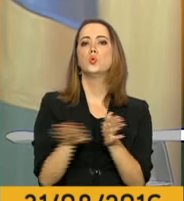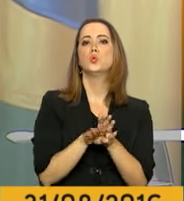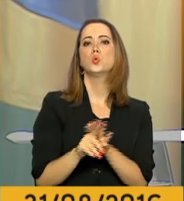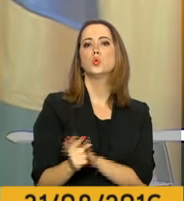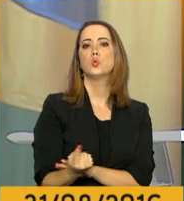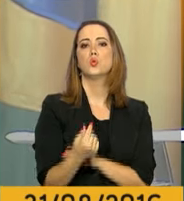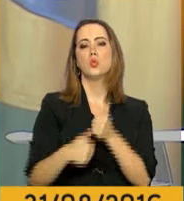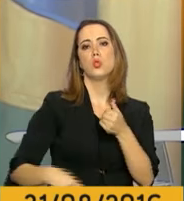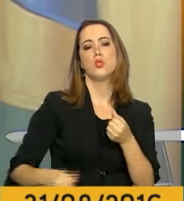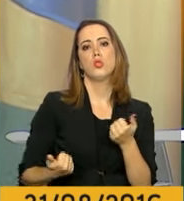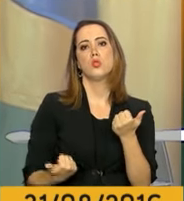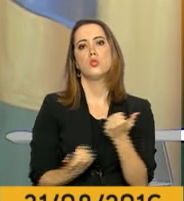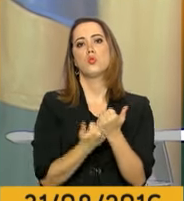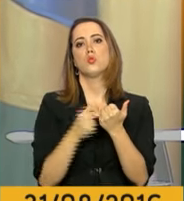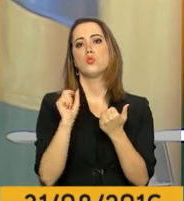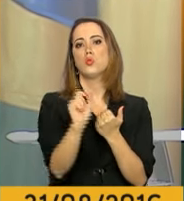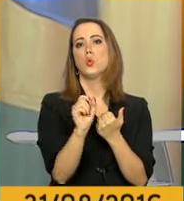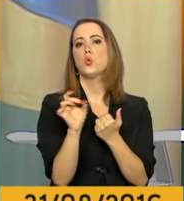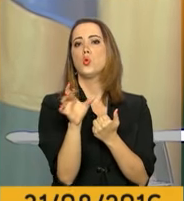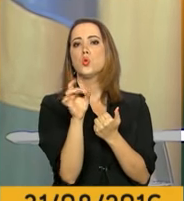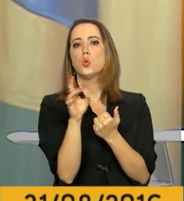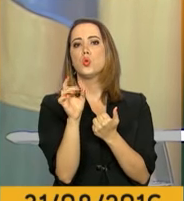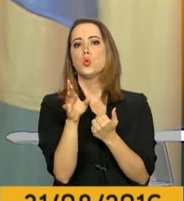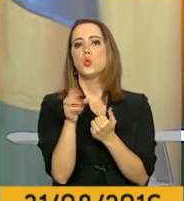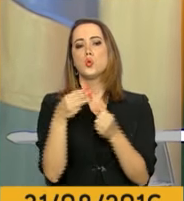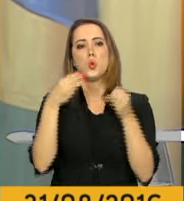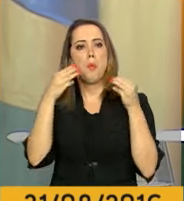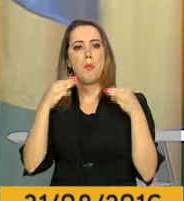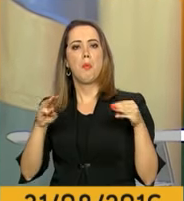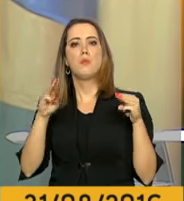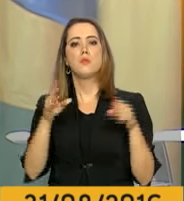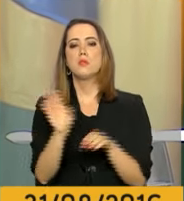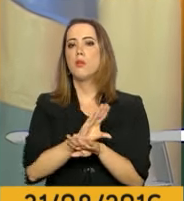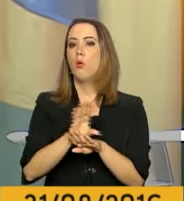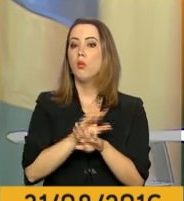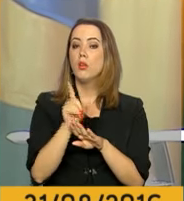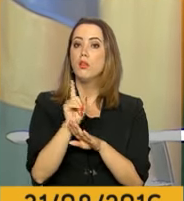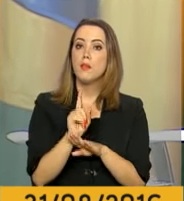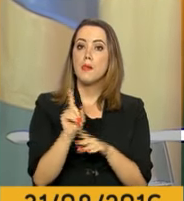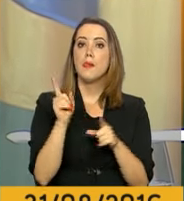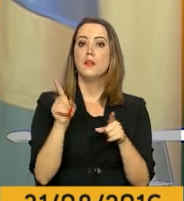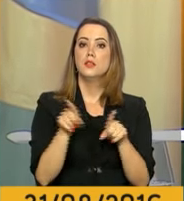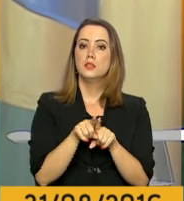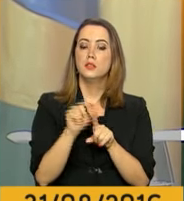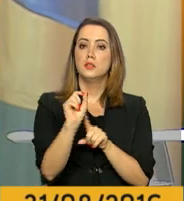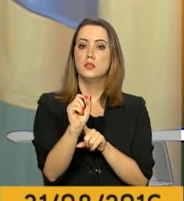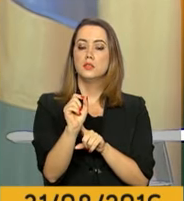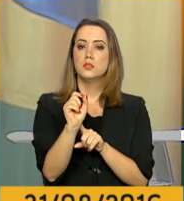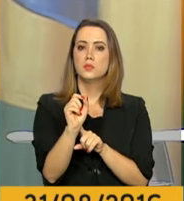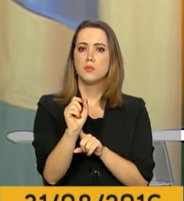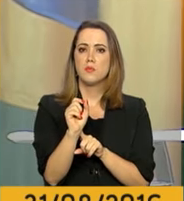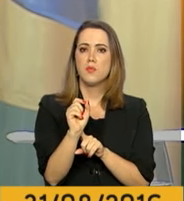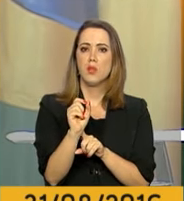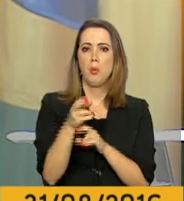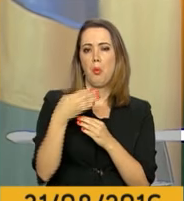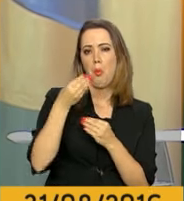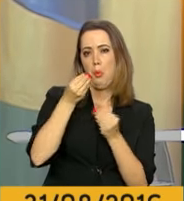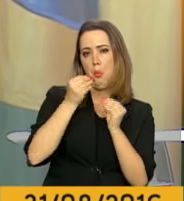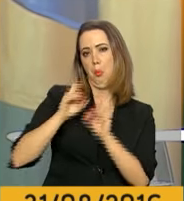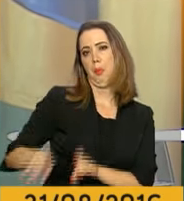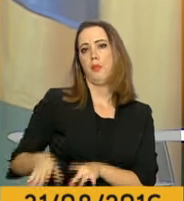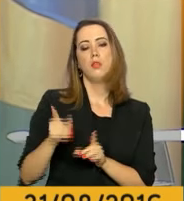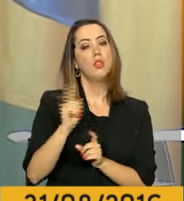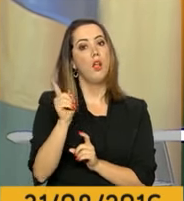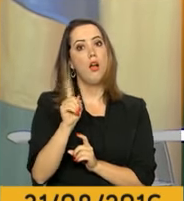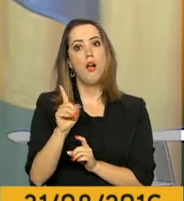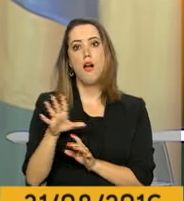um vice-presidente que está cumprindo uma missão constitucional, não é? Sendo repudiado, ao